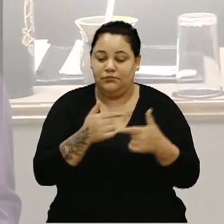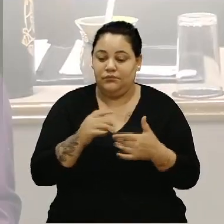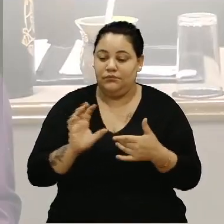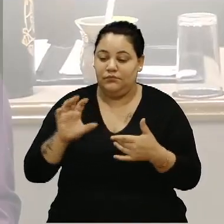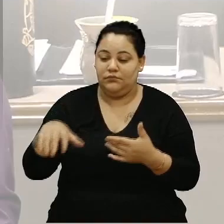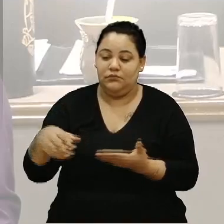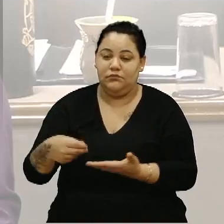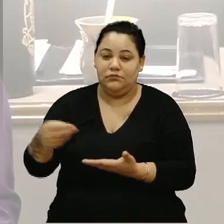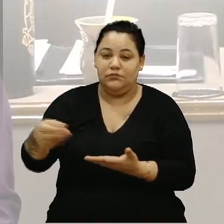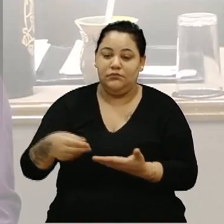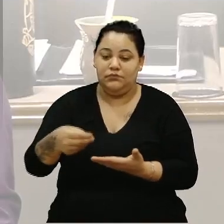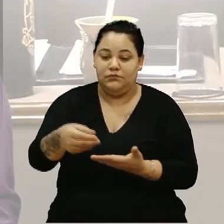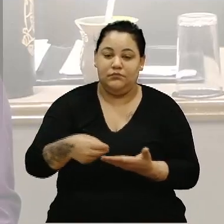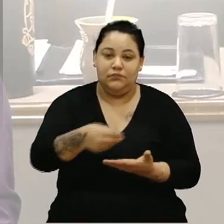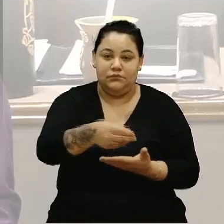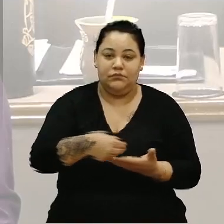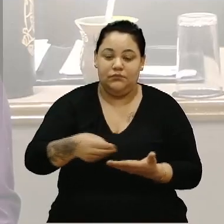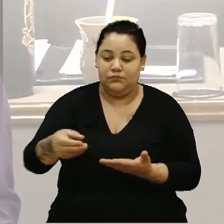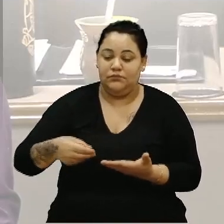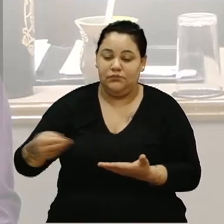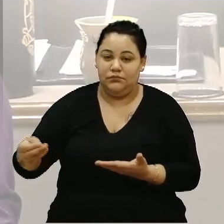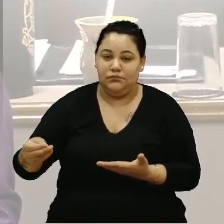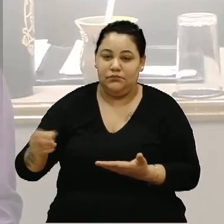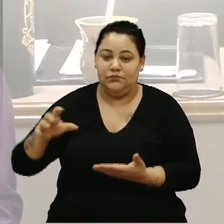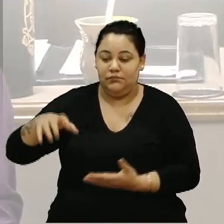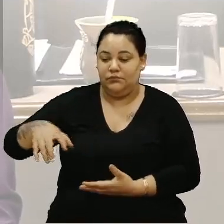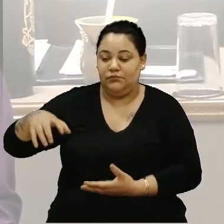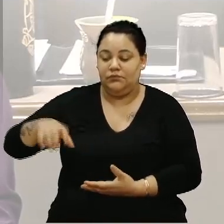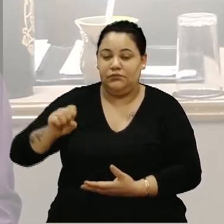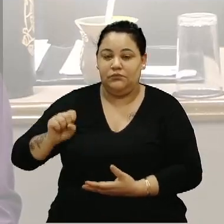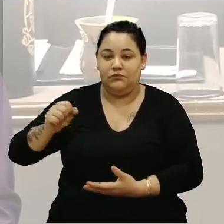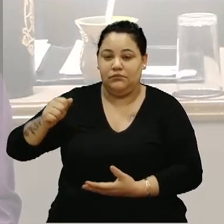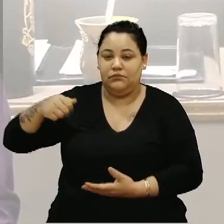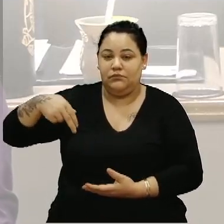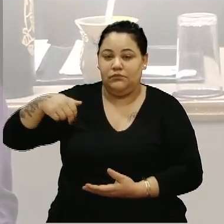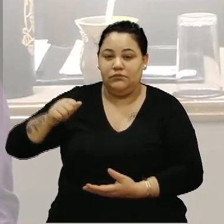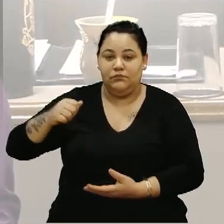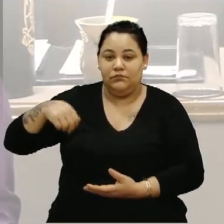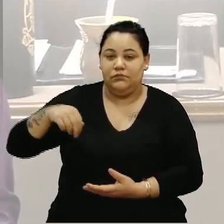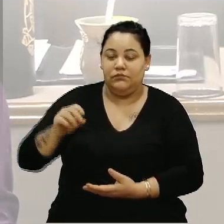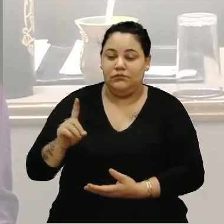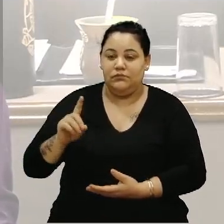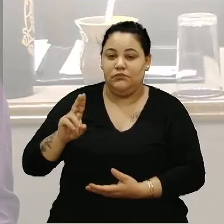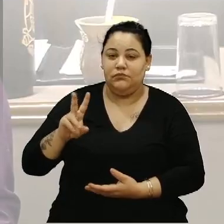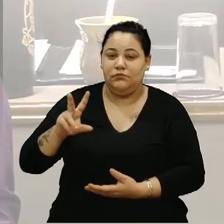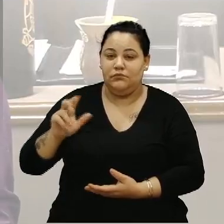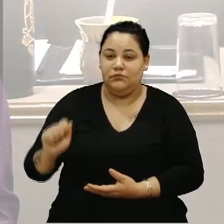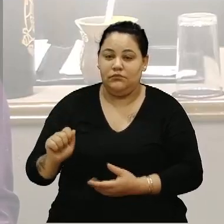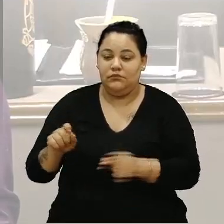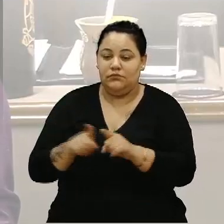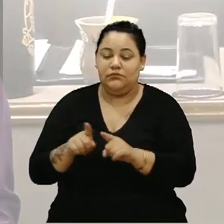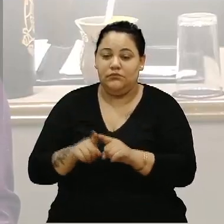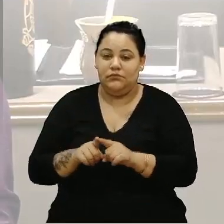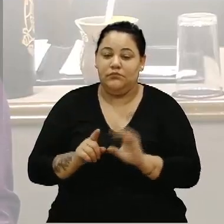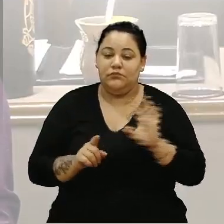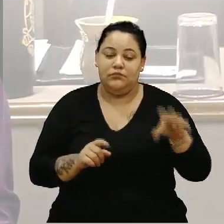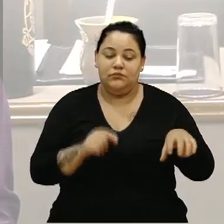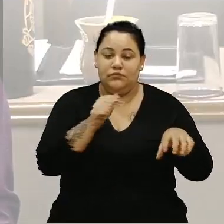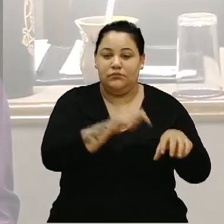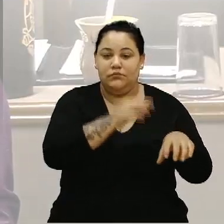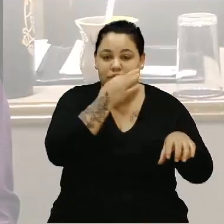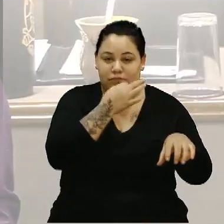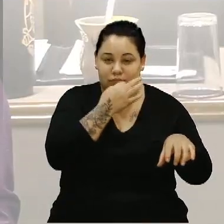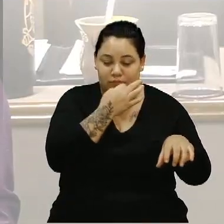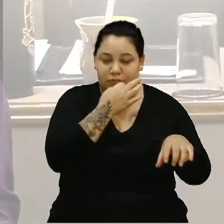distribuição. Com sede em Sananduva, Rio Grande do Sul, e uma importante filial em Caxias do Sul, RS, a empresa tem